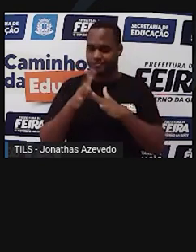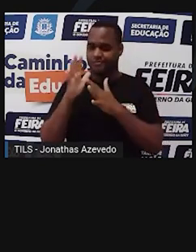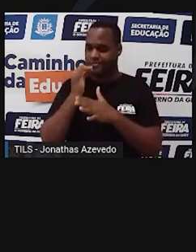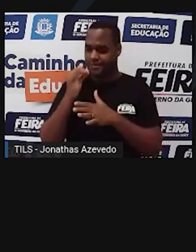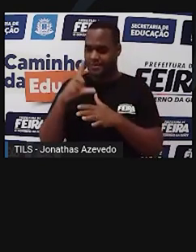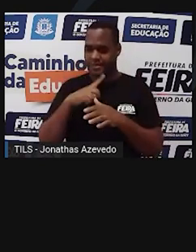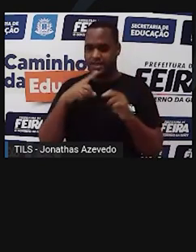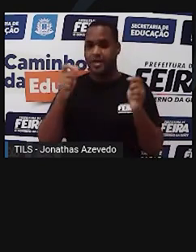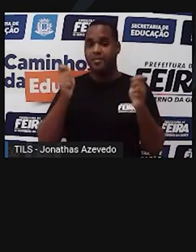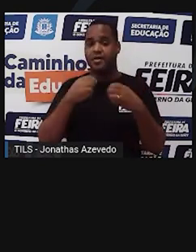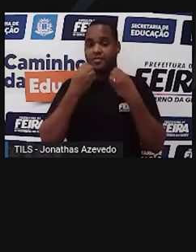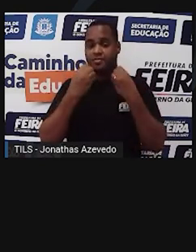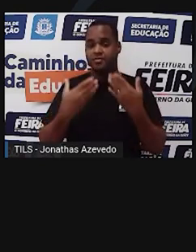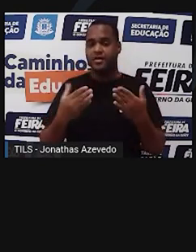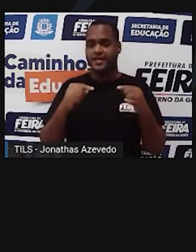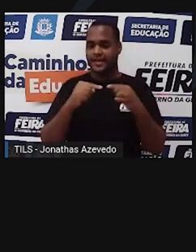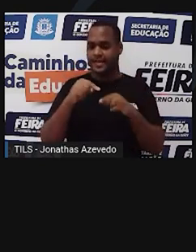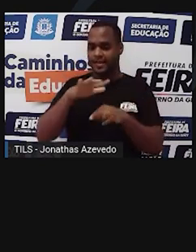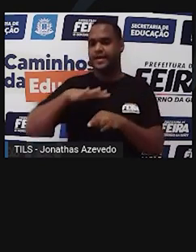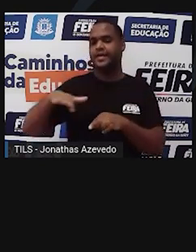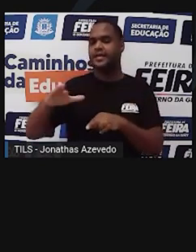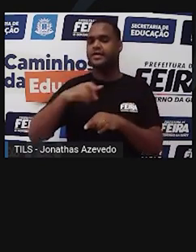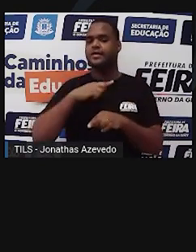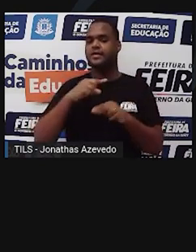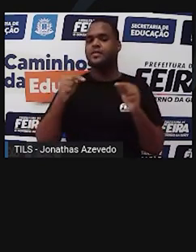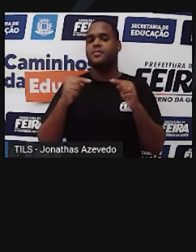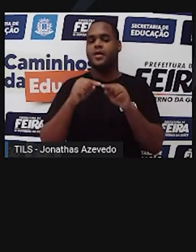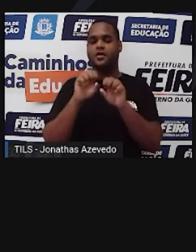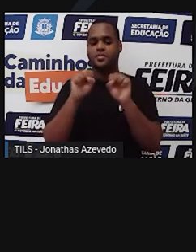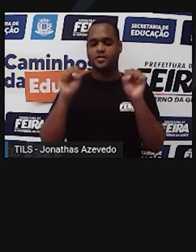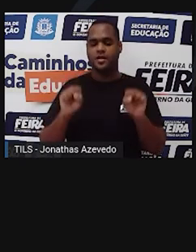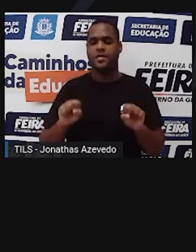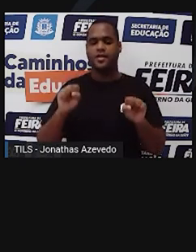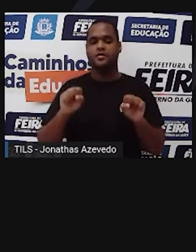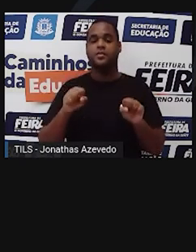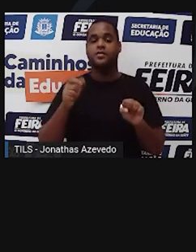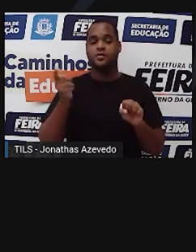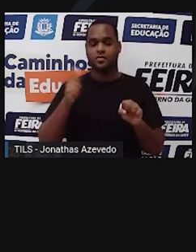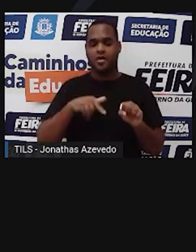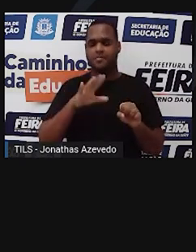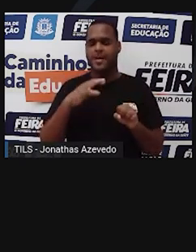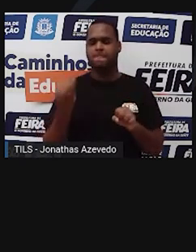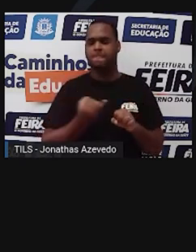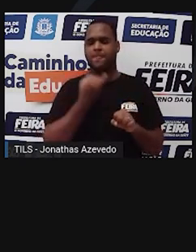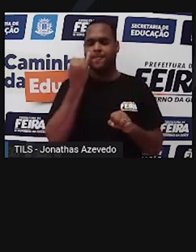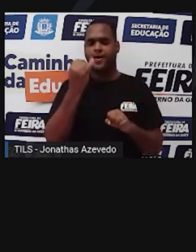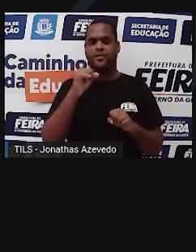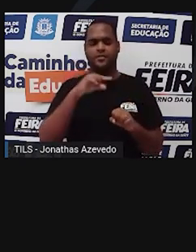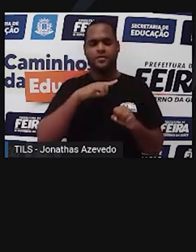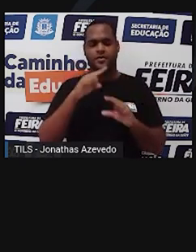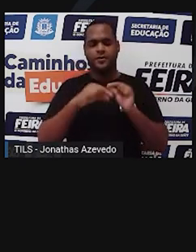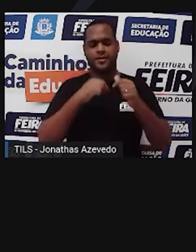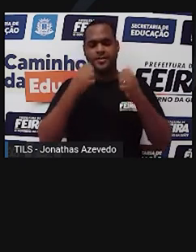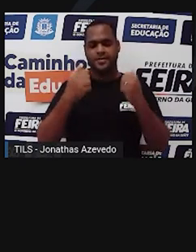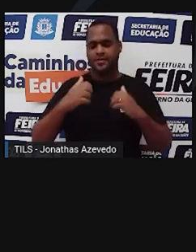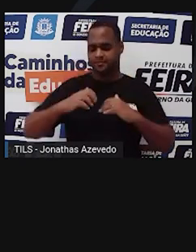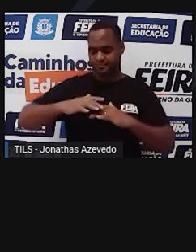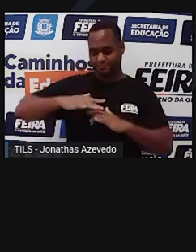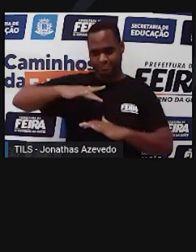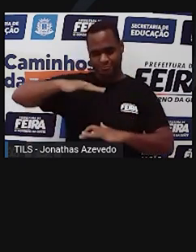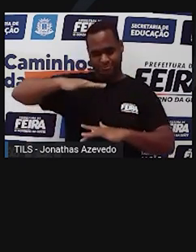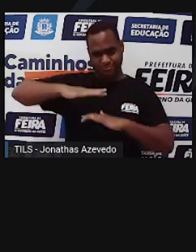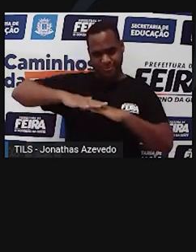energia que pode ser armazenada em um sistema físico. E o interessante dela é que ela tem a capacidade